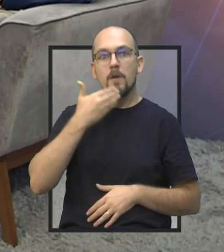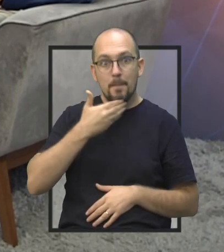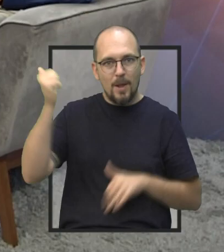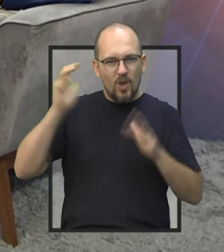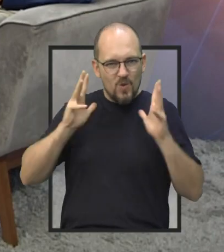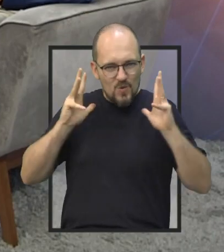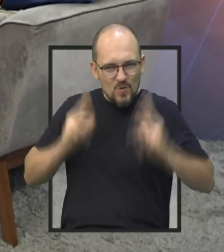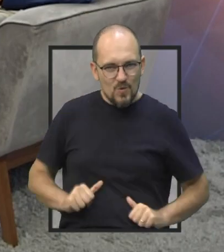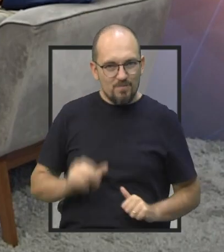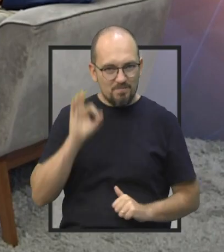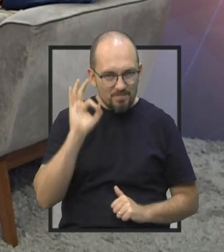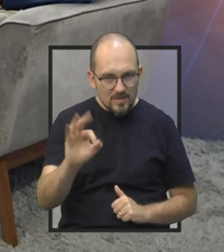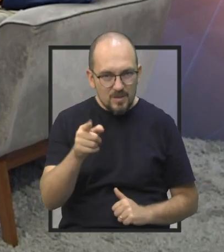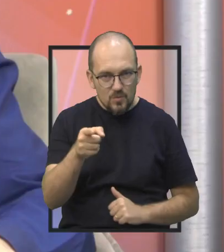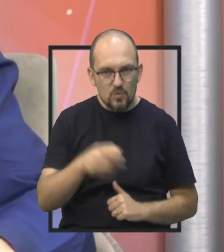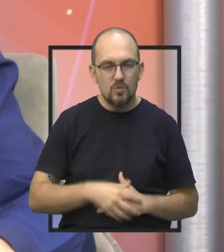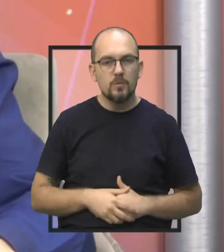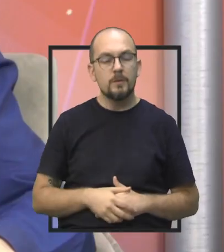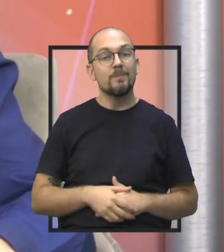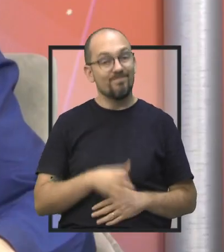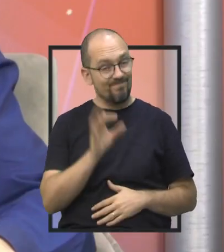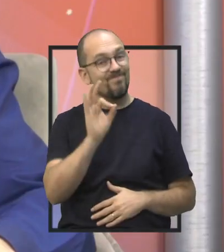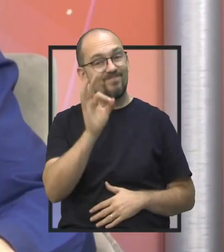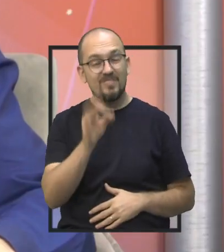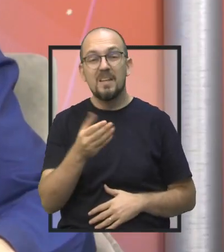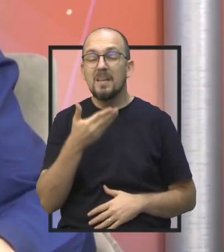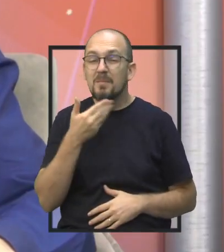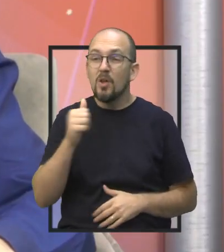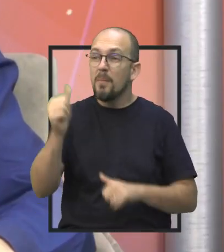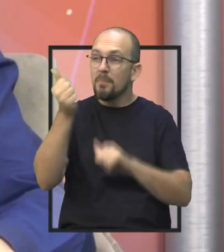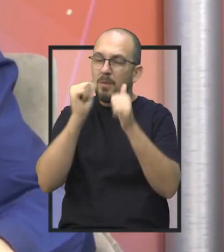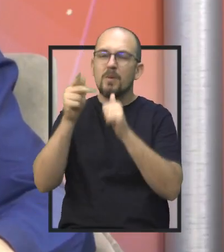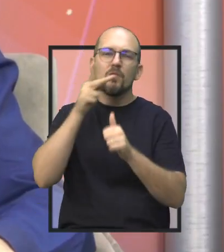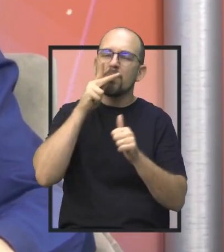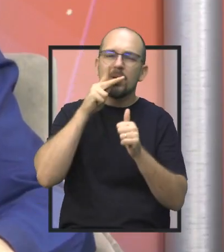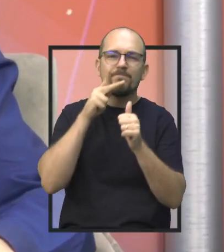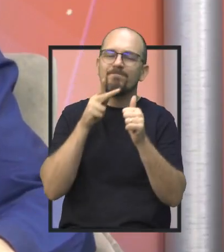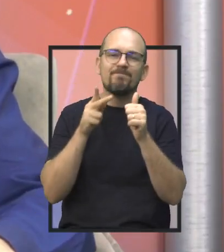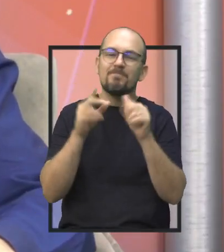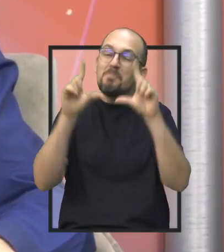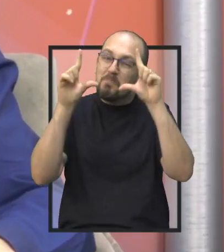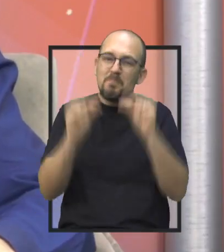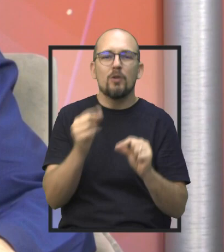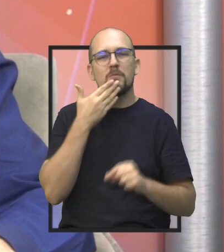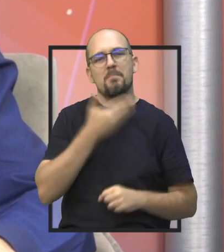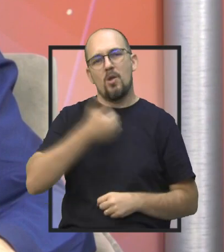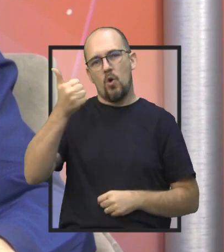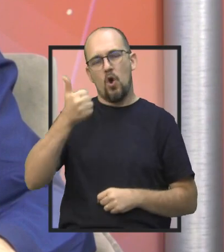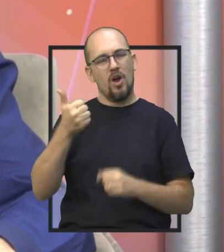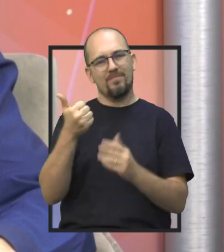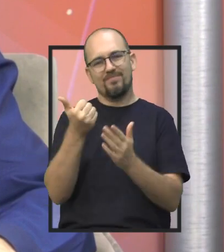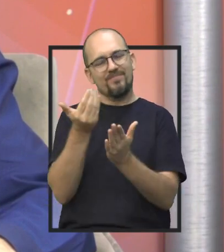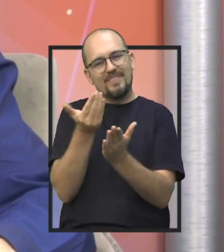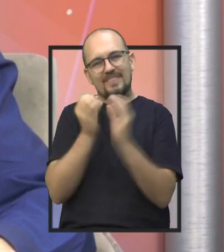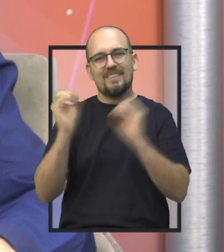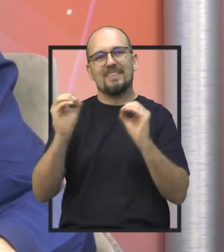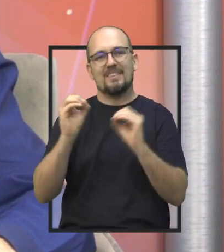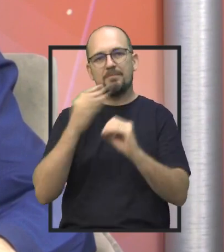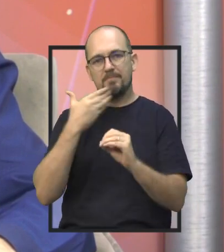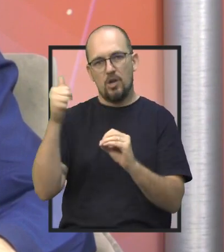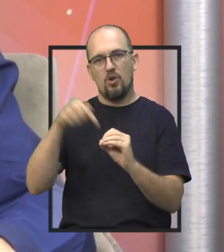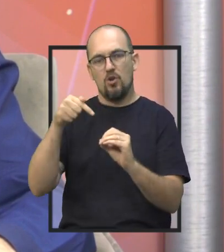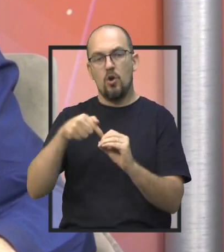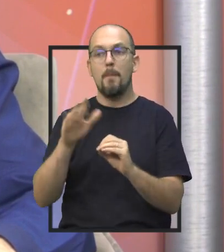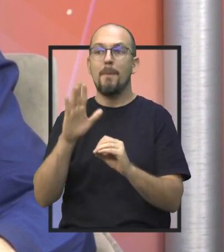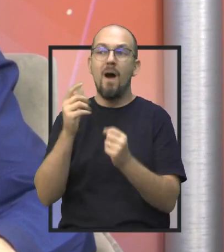vida, não é verdade? O quanto menos consumir, melhor. Existem estudos que em alguma população pode